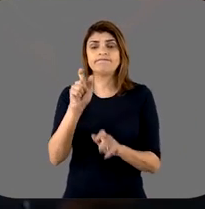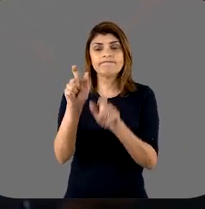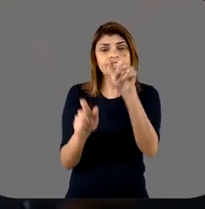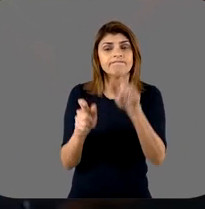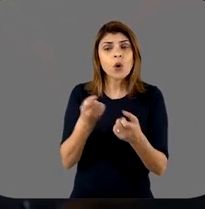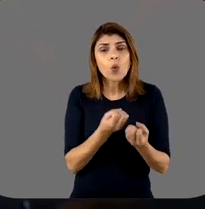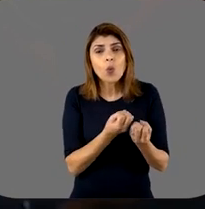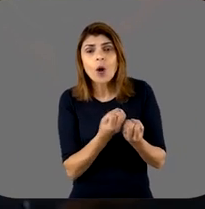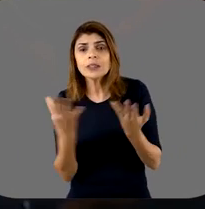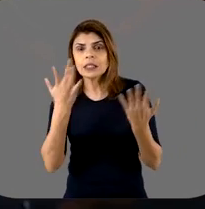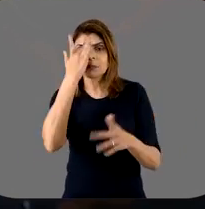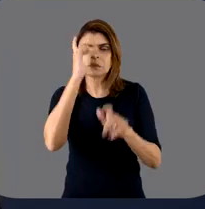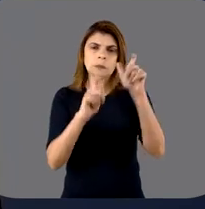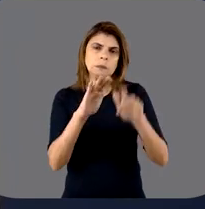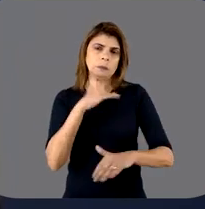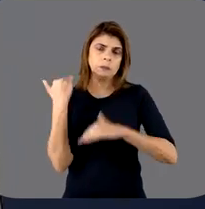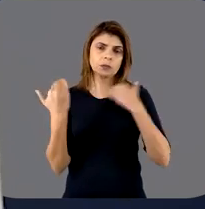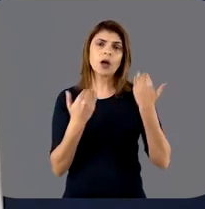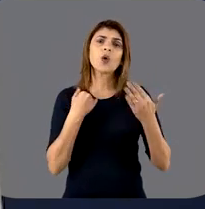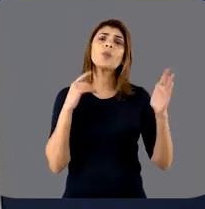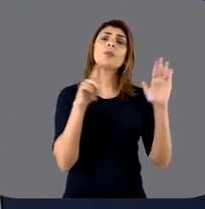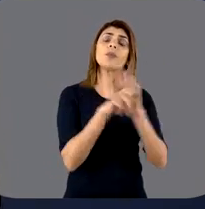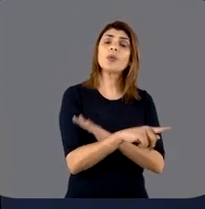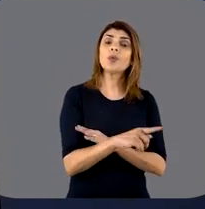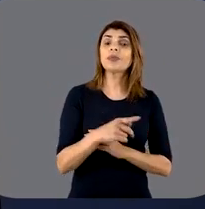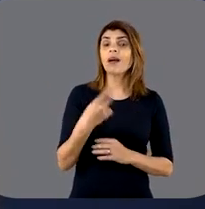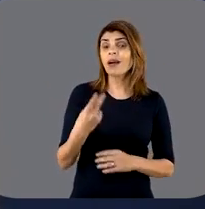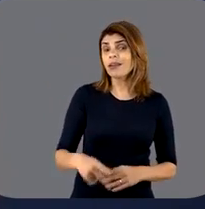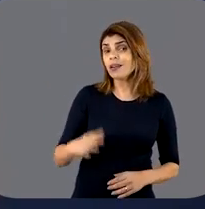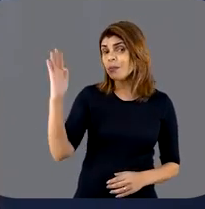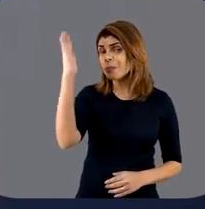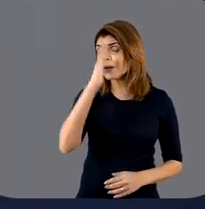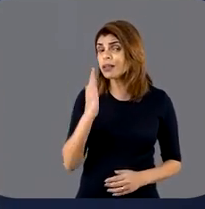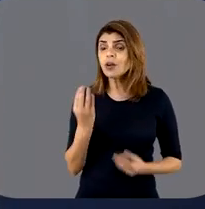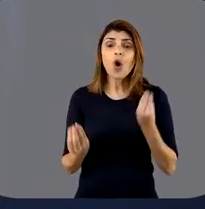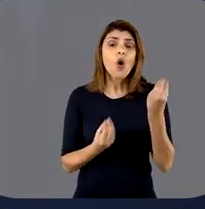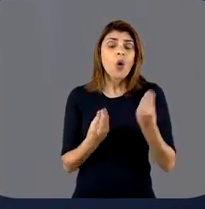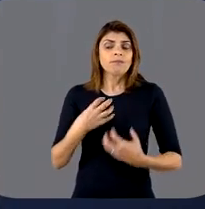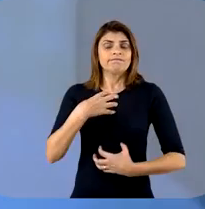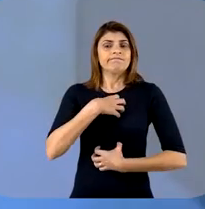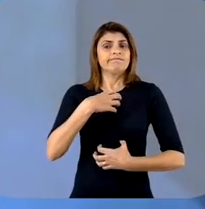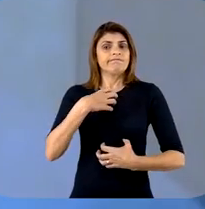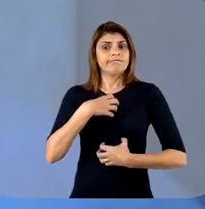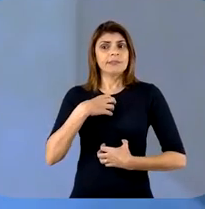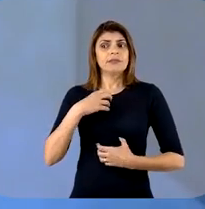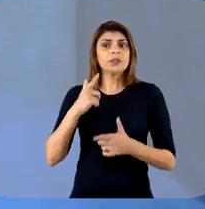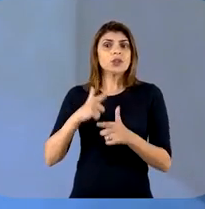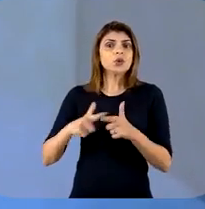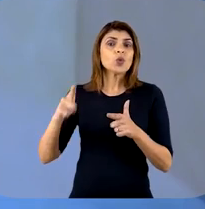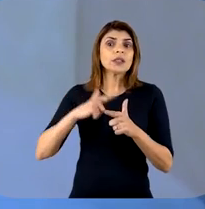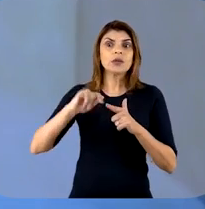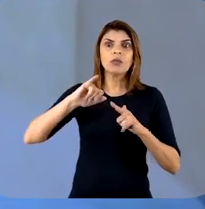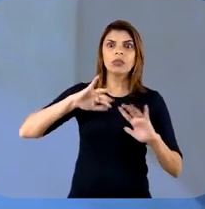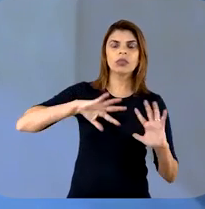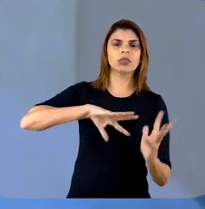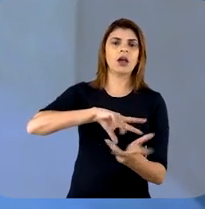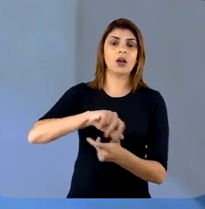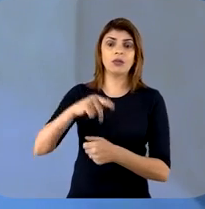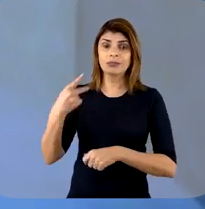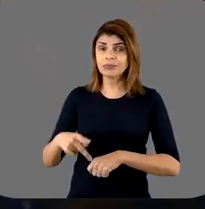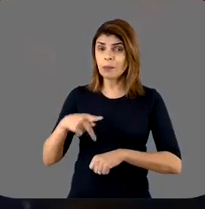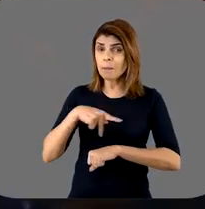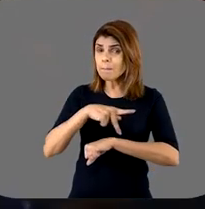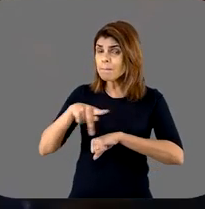perdidas. E aí, doutor Paulo Buz, como é que o Brasil se posiciona diante de um cenário internacional? Somos um país